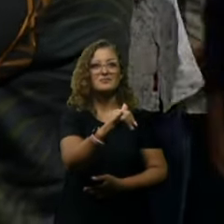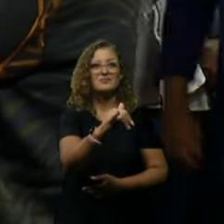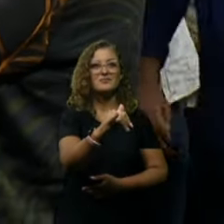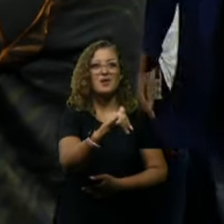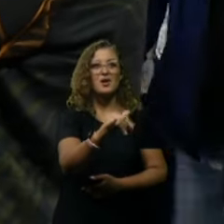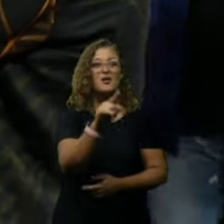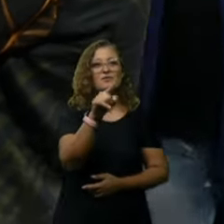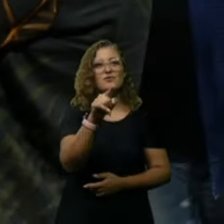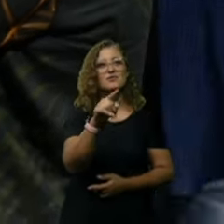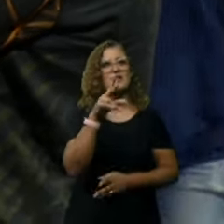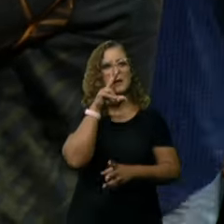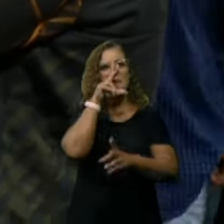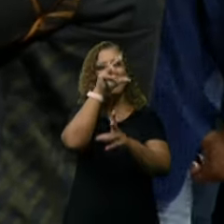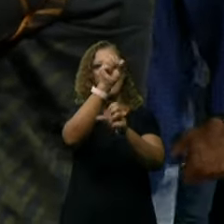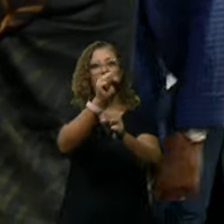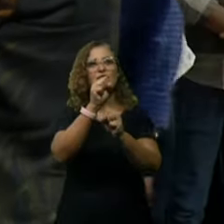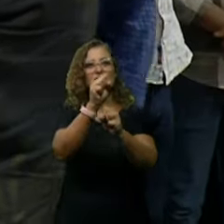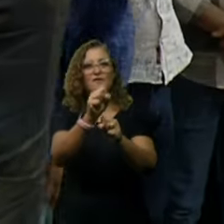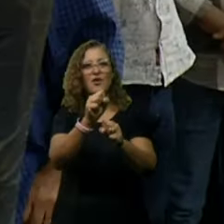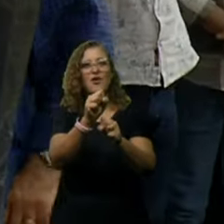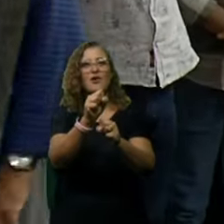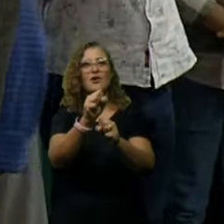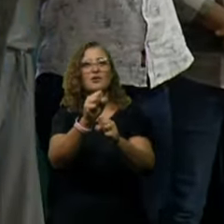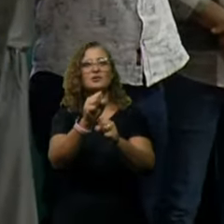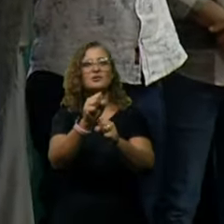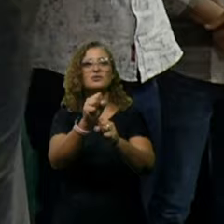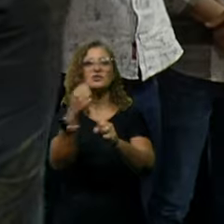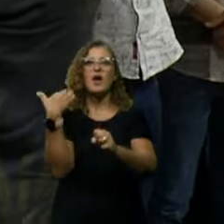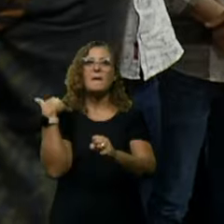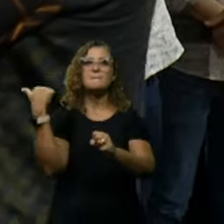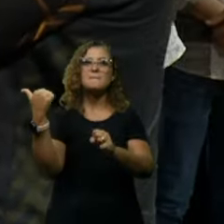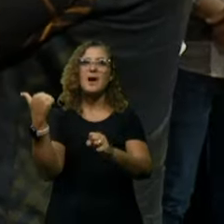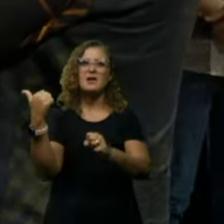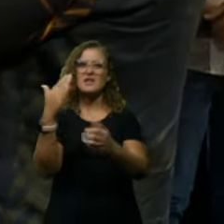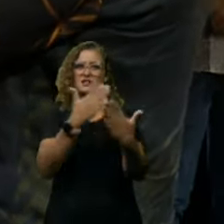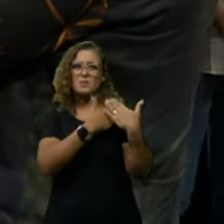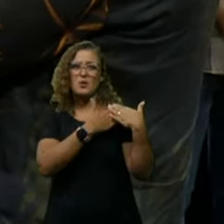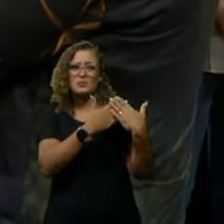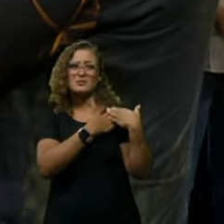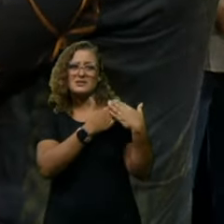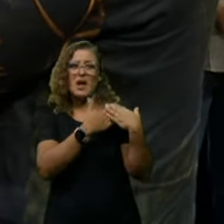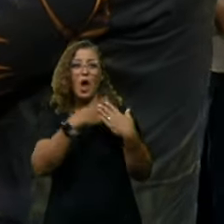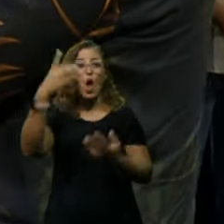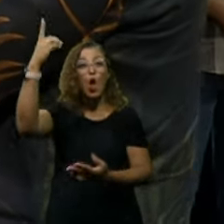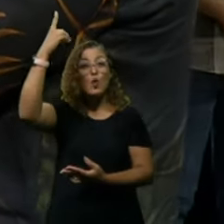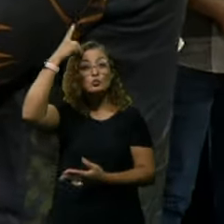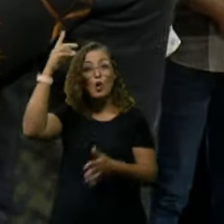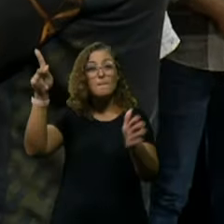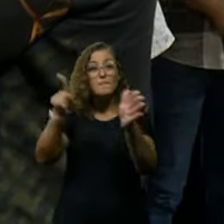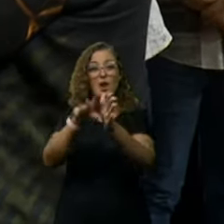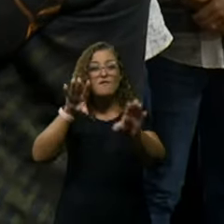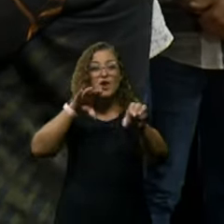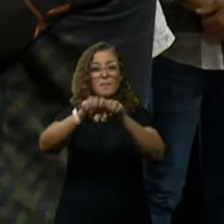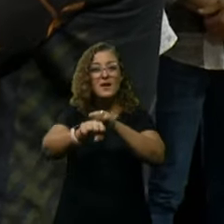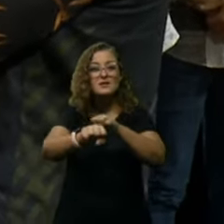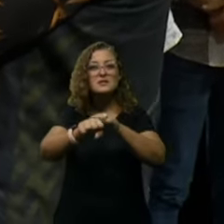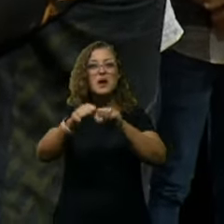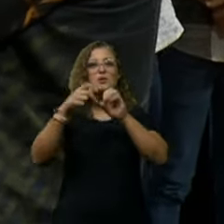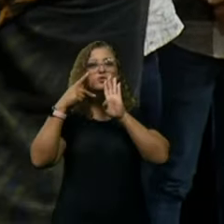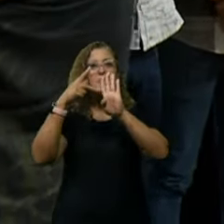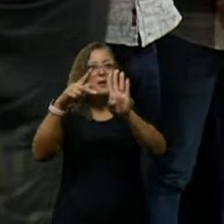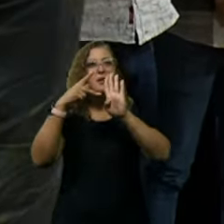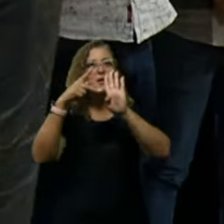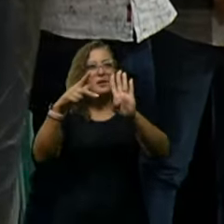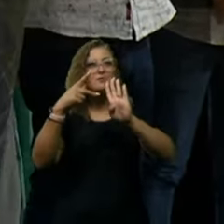você tem uma forte chamada na formação de liderança se isso é um dom atende uma é uma virtude